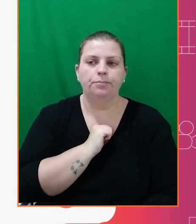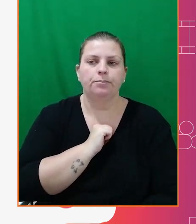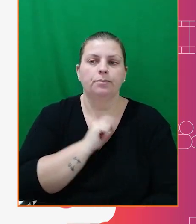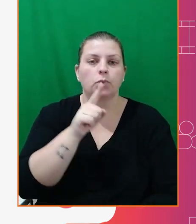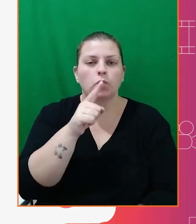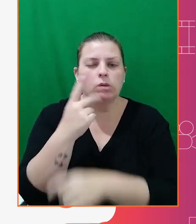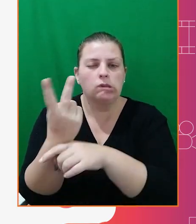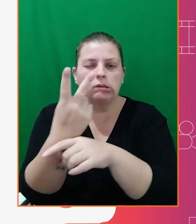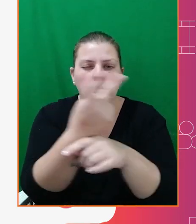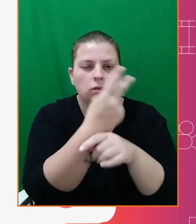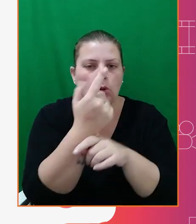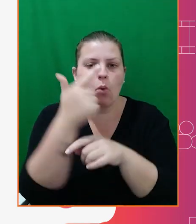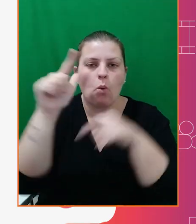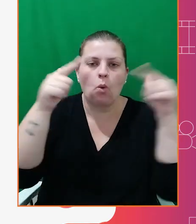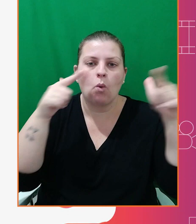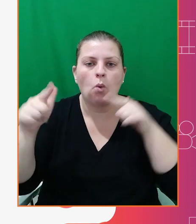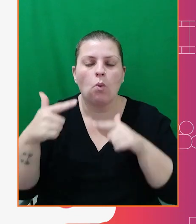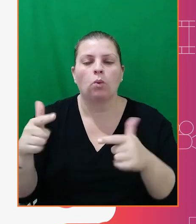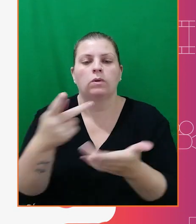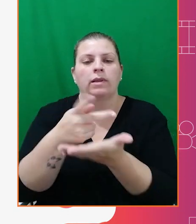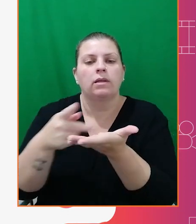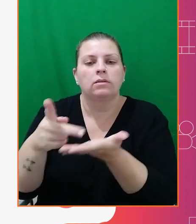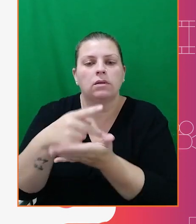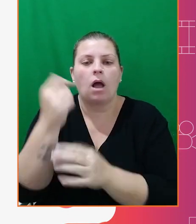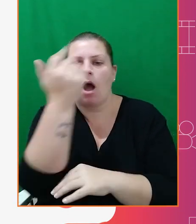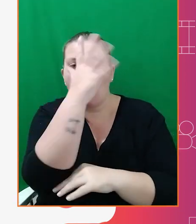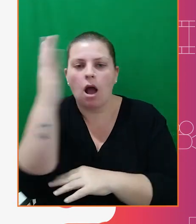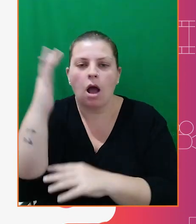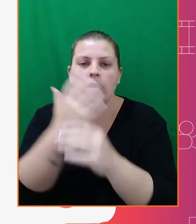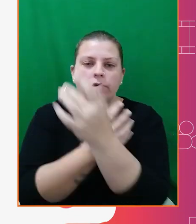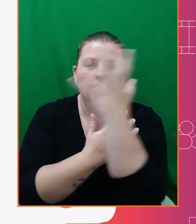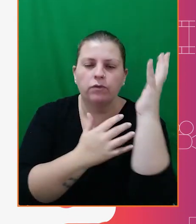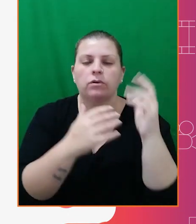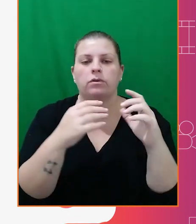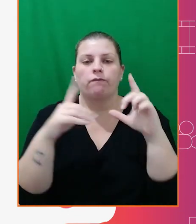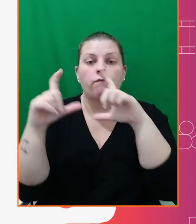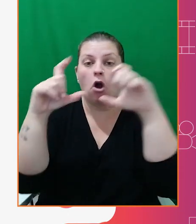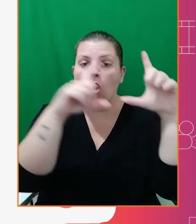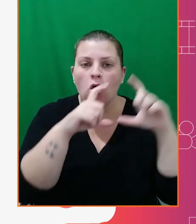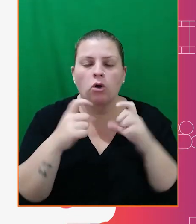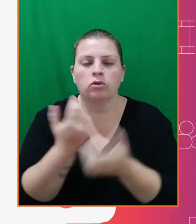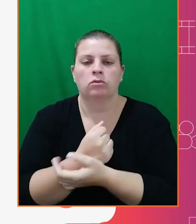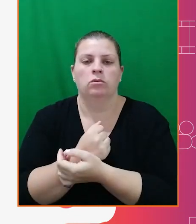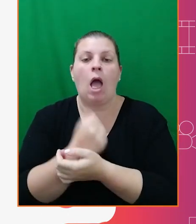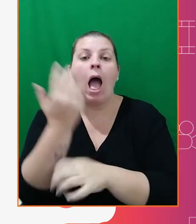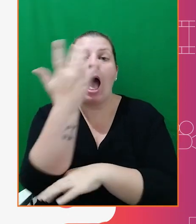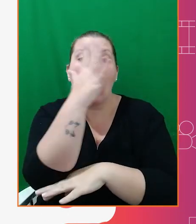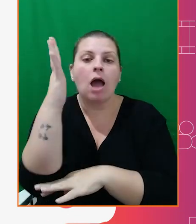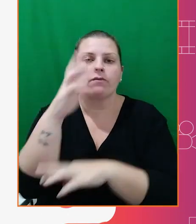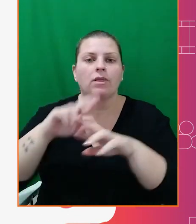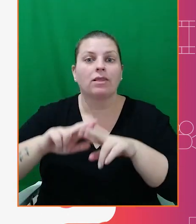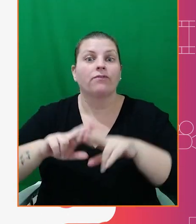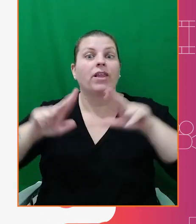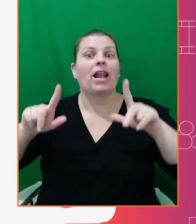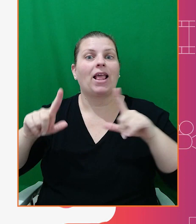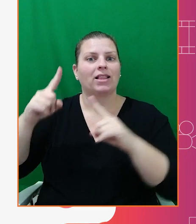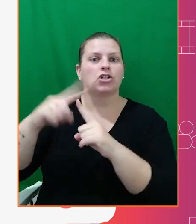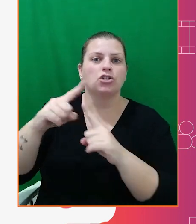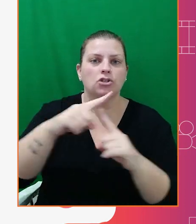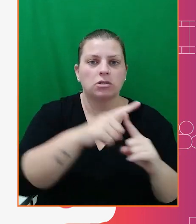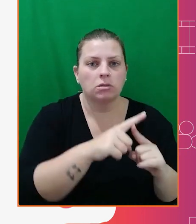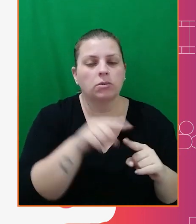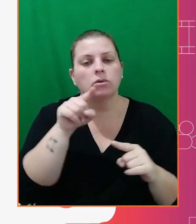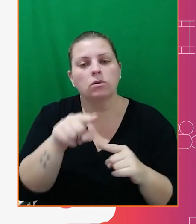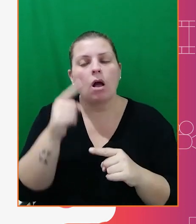árvores ou fotografias de árvores, árvores diferentes, e assim ir se baseando no que você